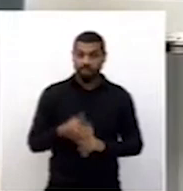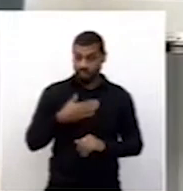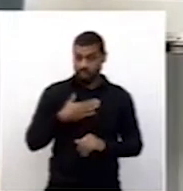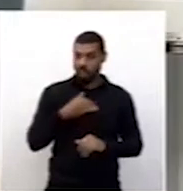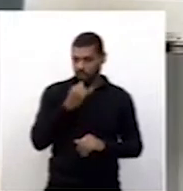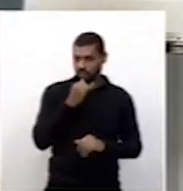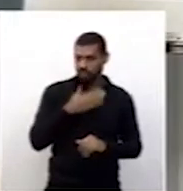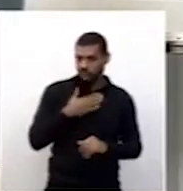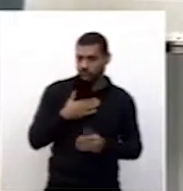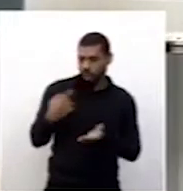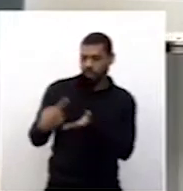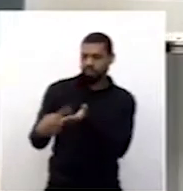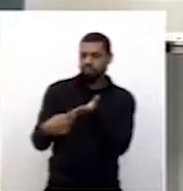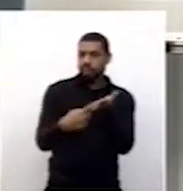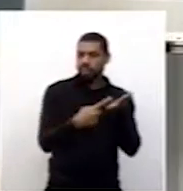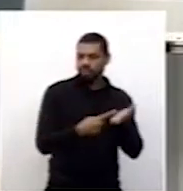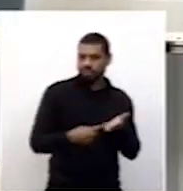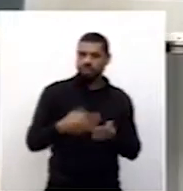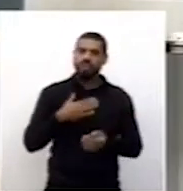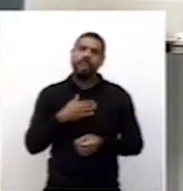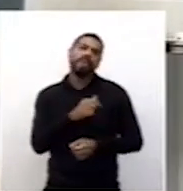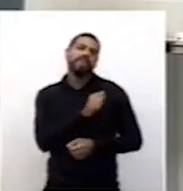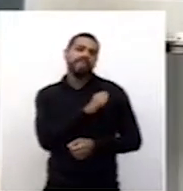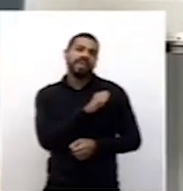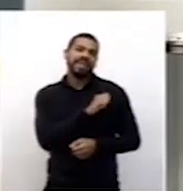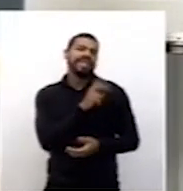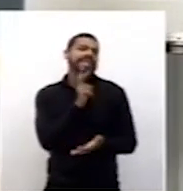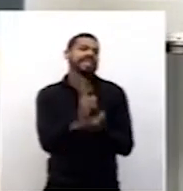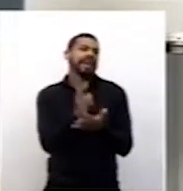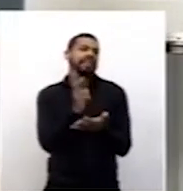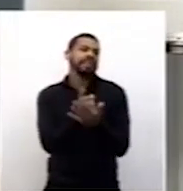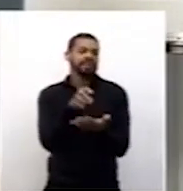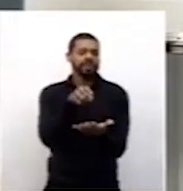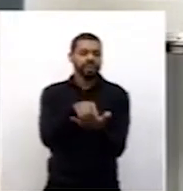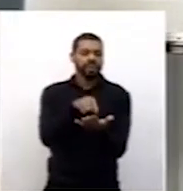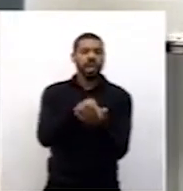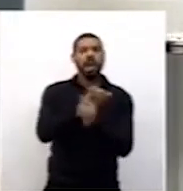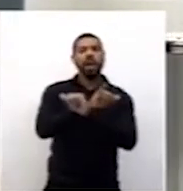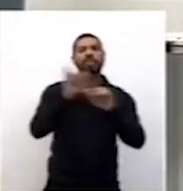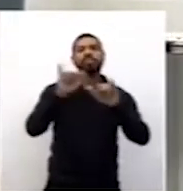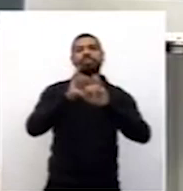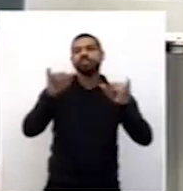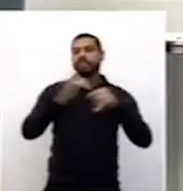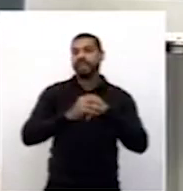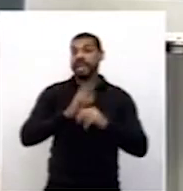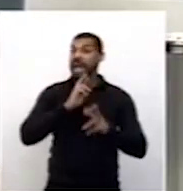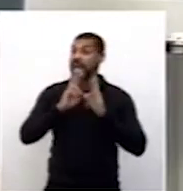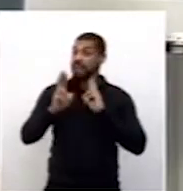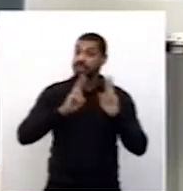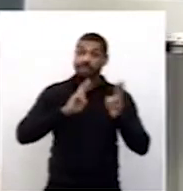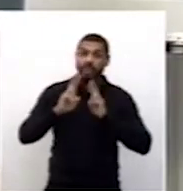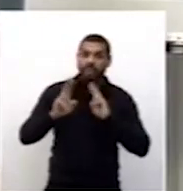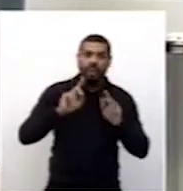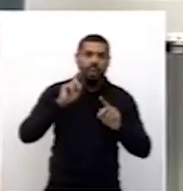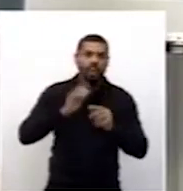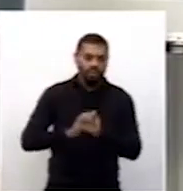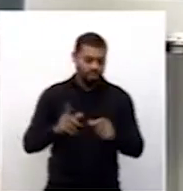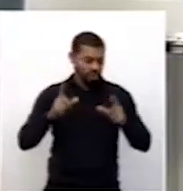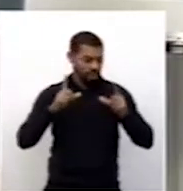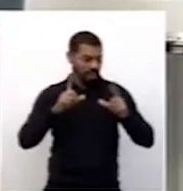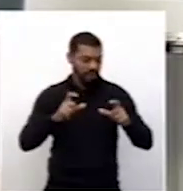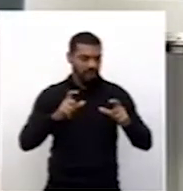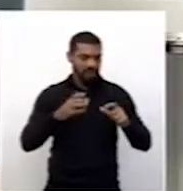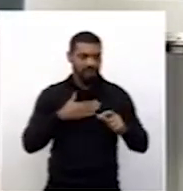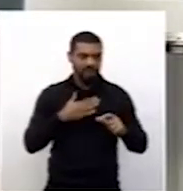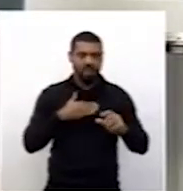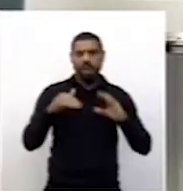com os meus alunos que todas as vezes que tivesse aula aqui do Centro de Mídias, eles iriam responder, tirar uma foto e